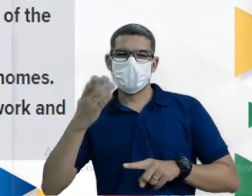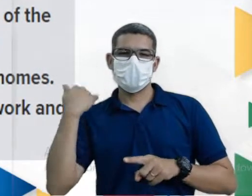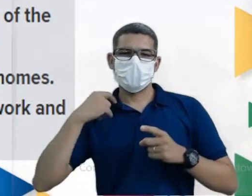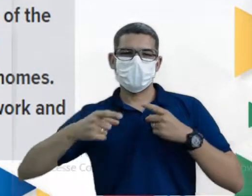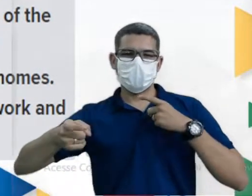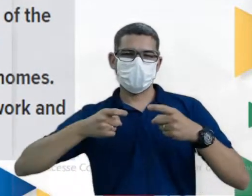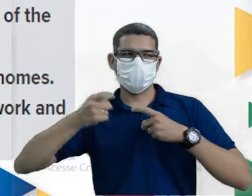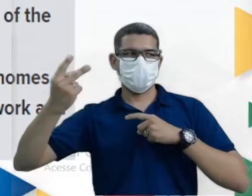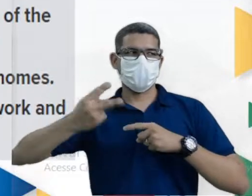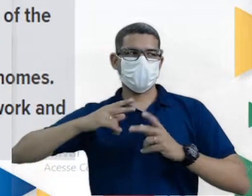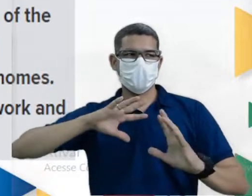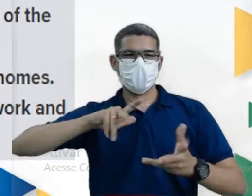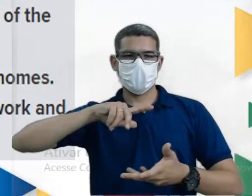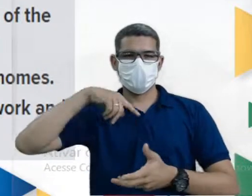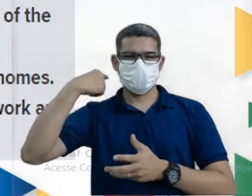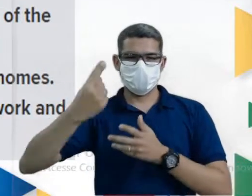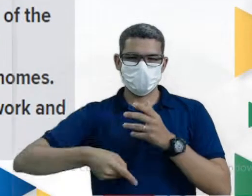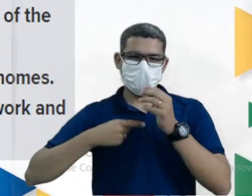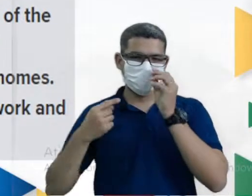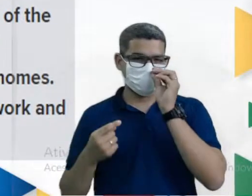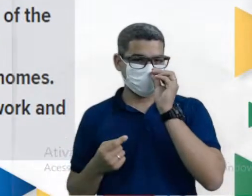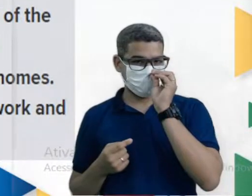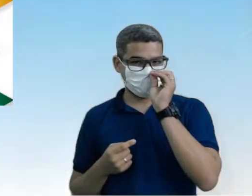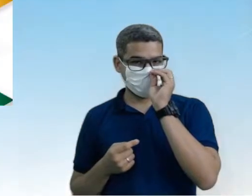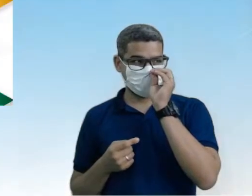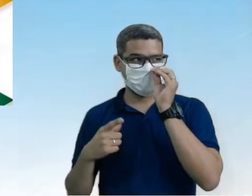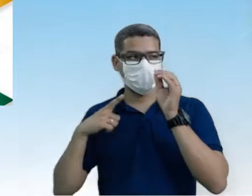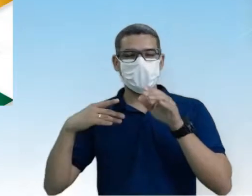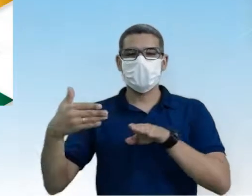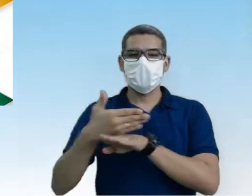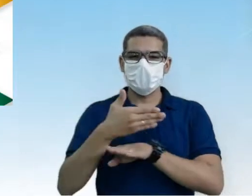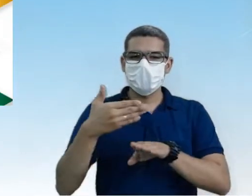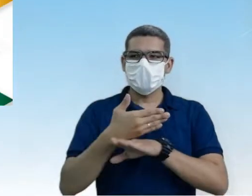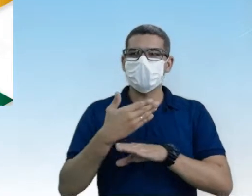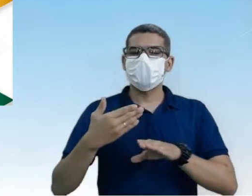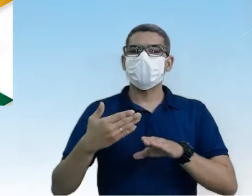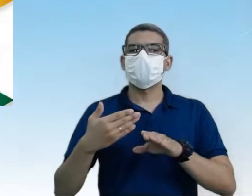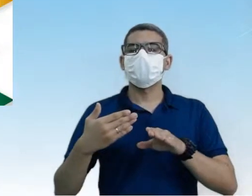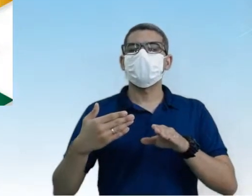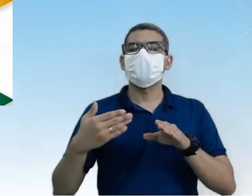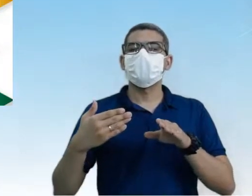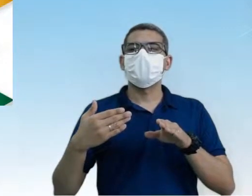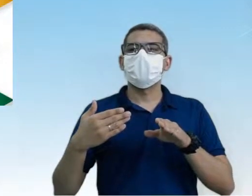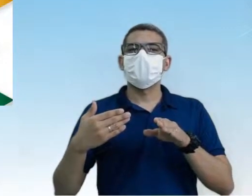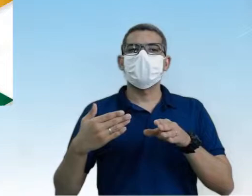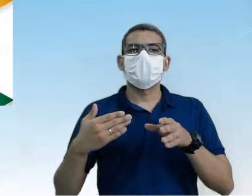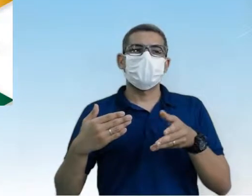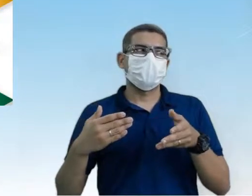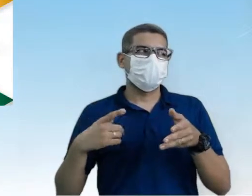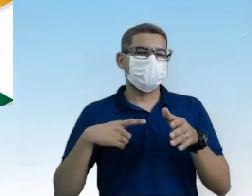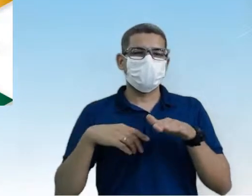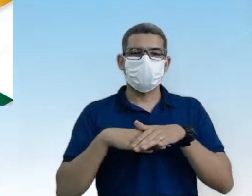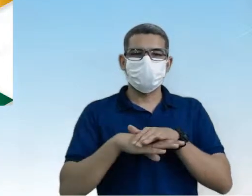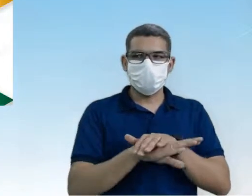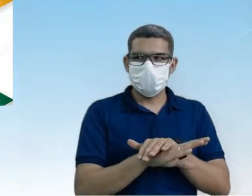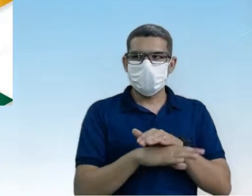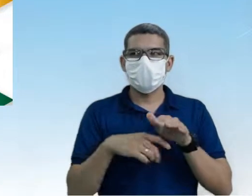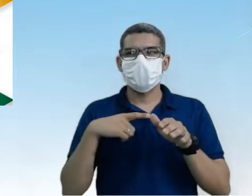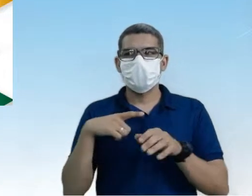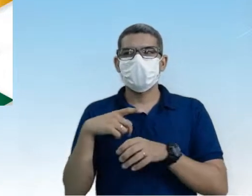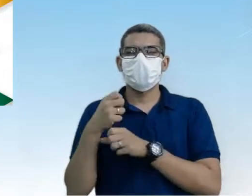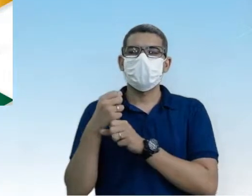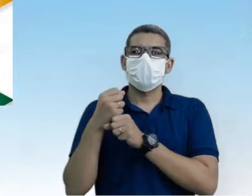acontecem situações de refúgios, enfim, de guerras, eles promovem campanhas que são